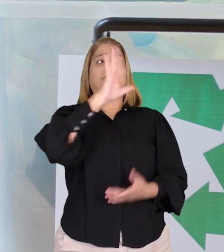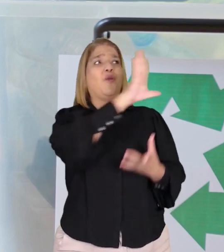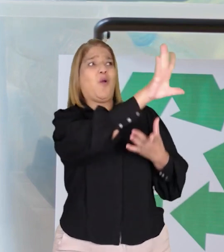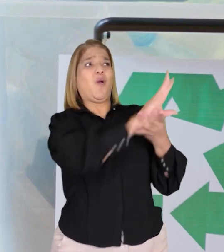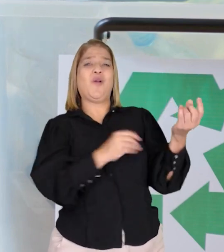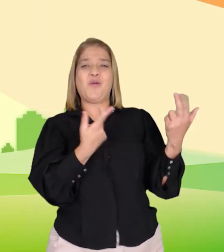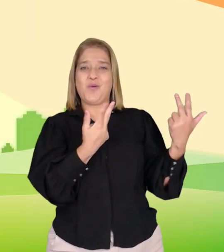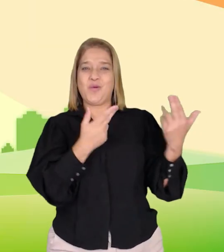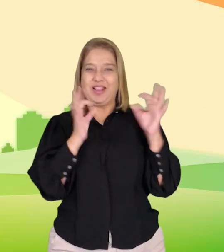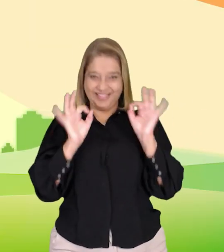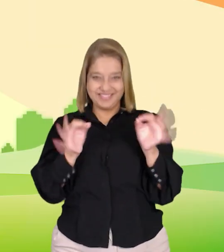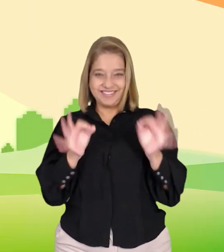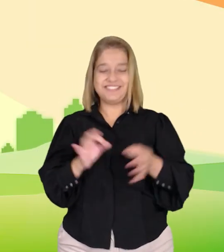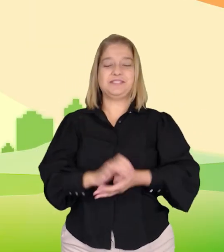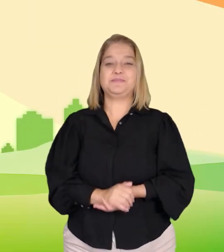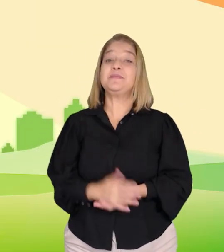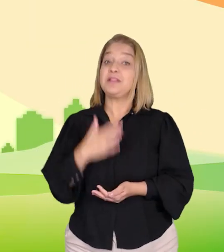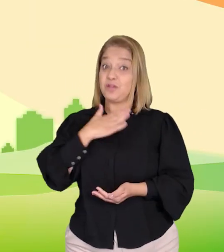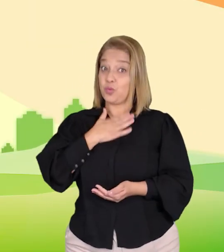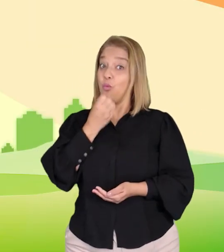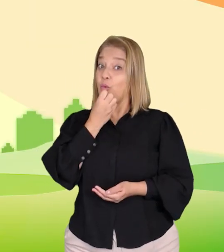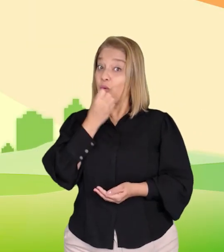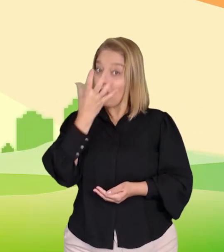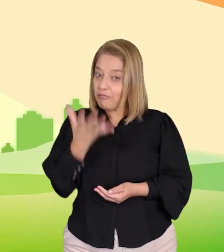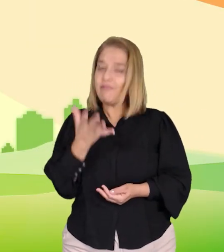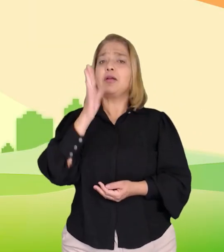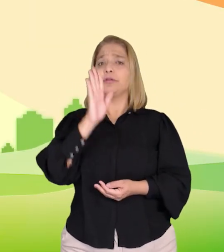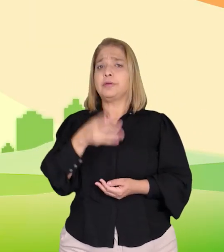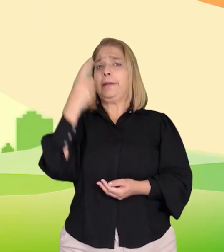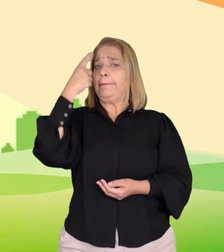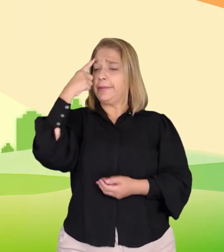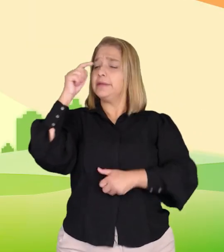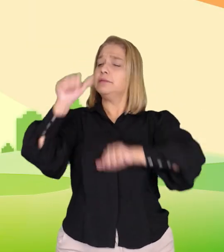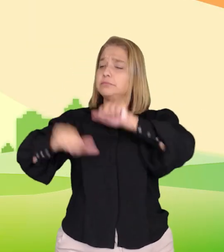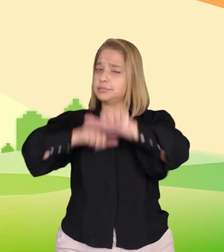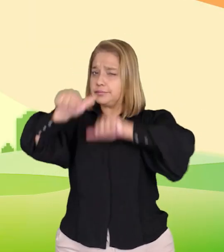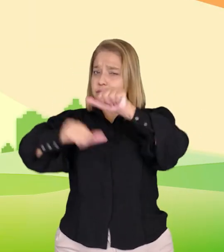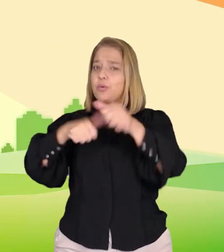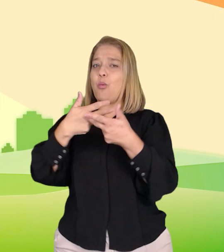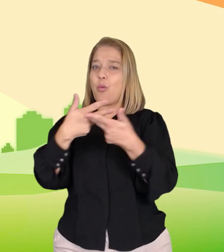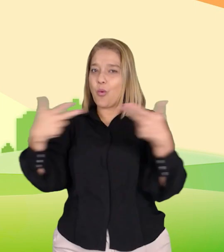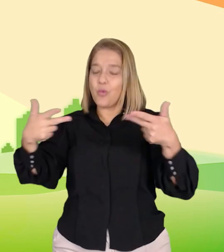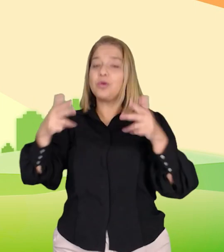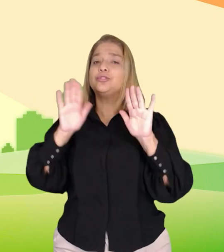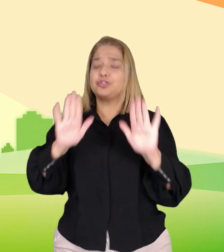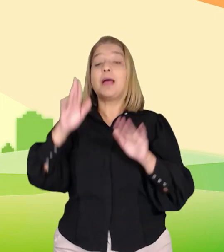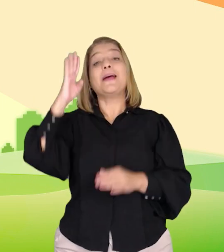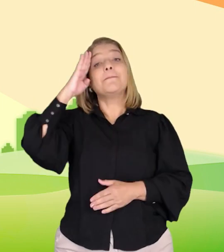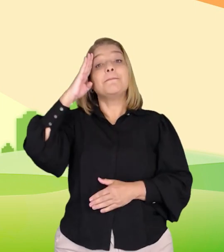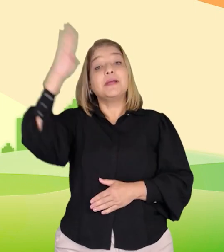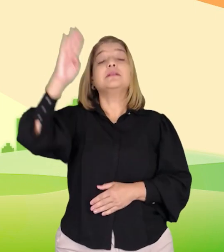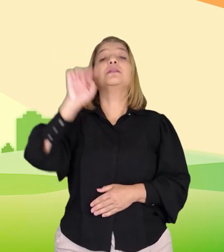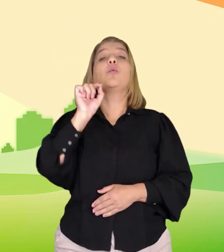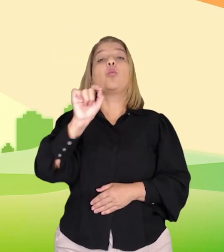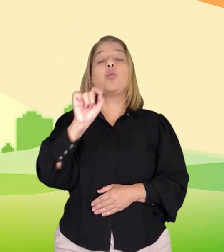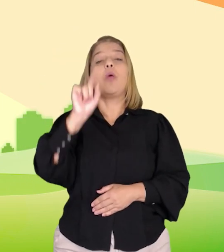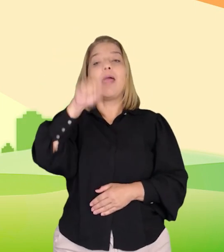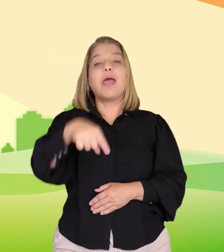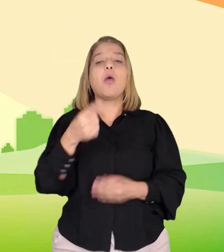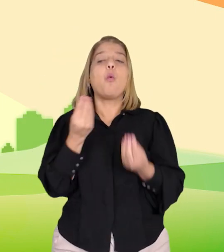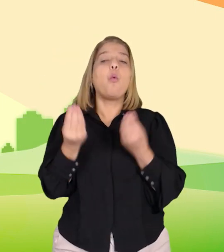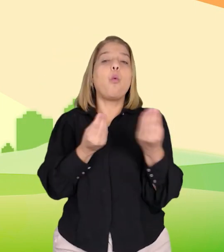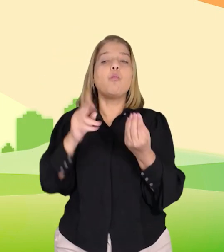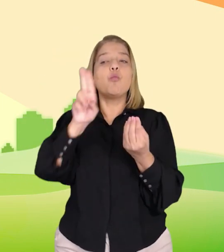verdade, pessoal? Eu confesso que repensei muitas coisas, principalmente em relação